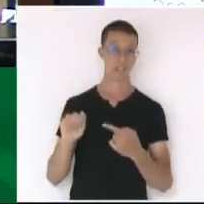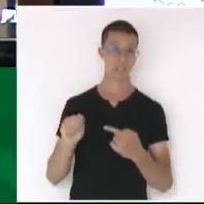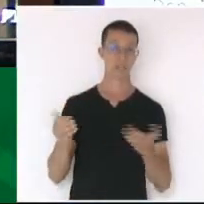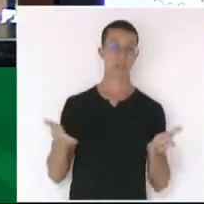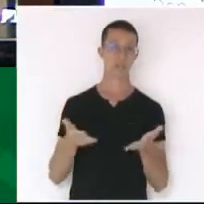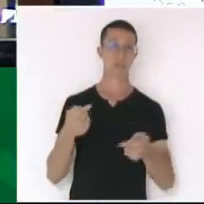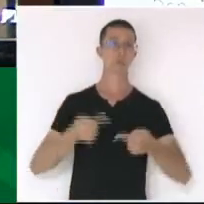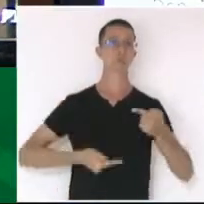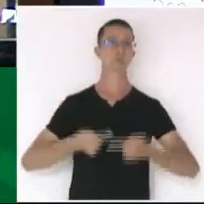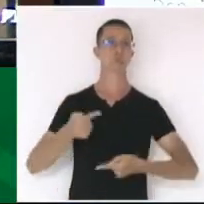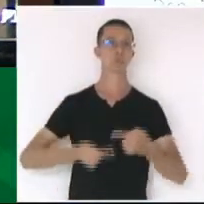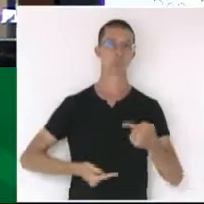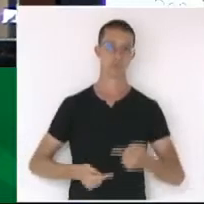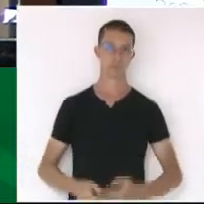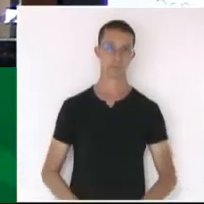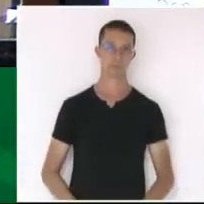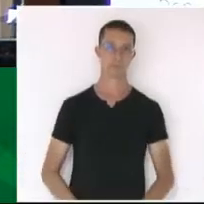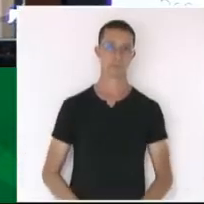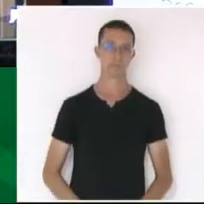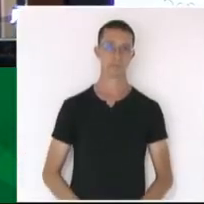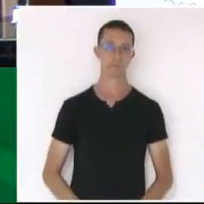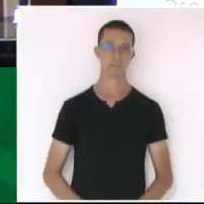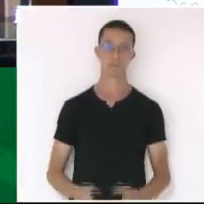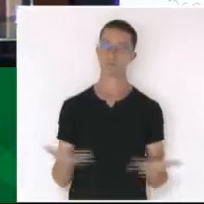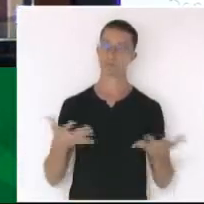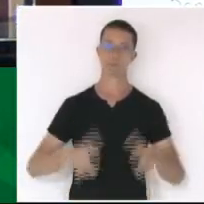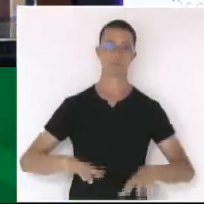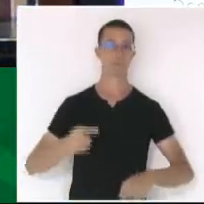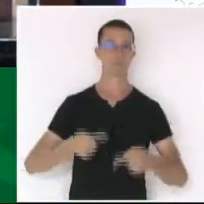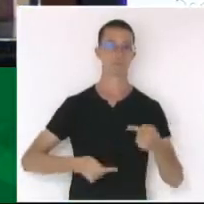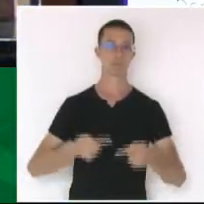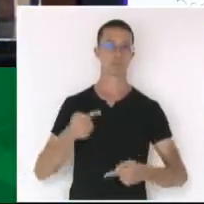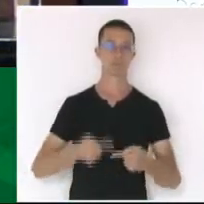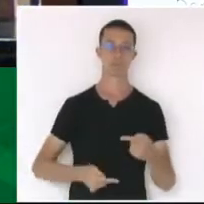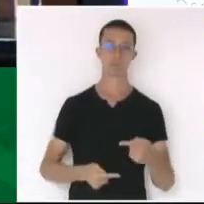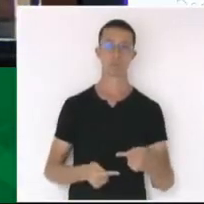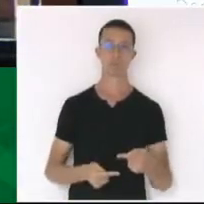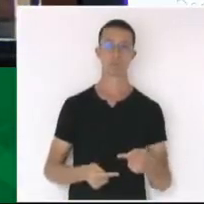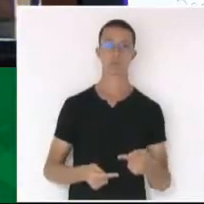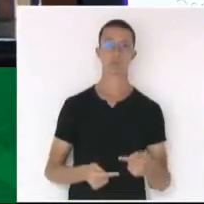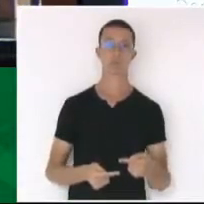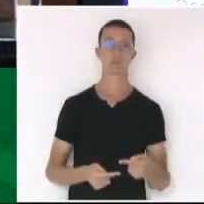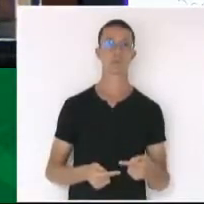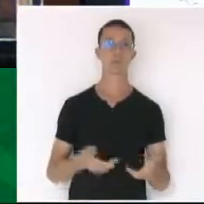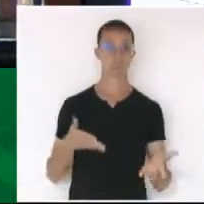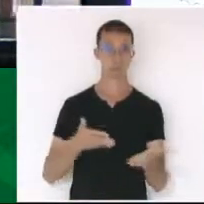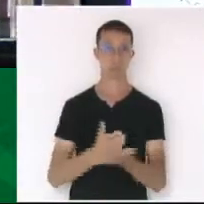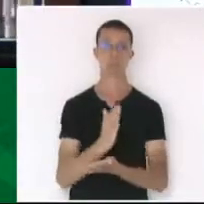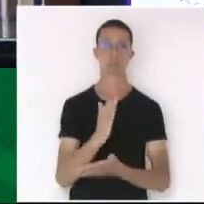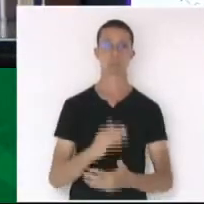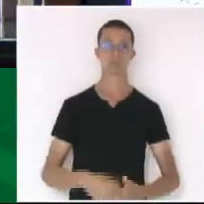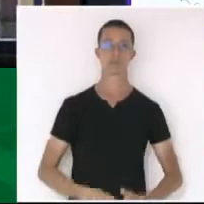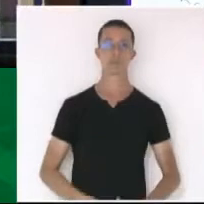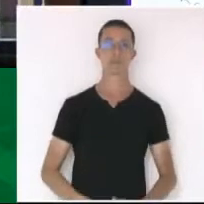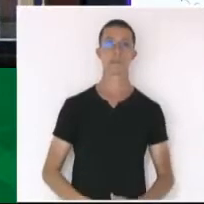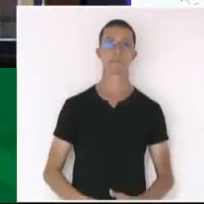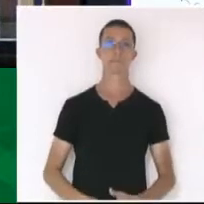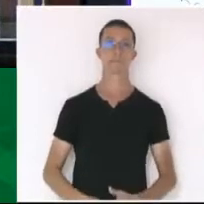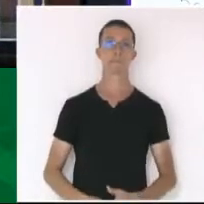acabam de ser lidos em não havendo Quem Queira discutir duas por aprovadas